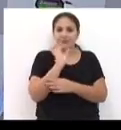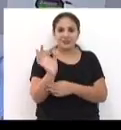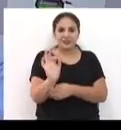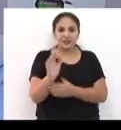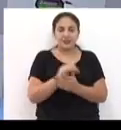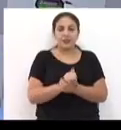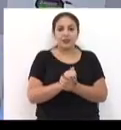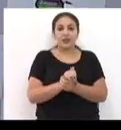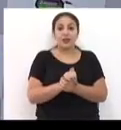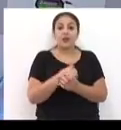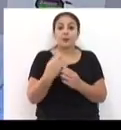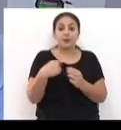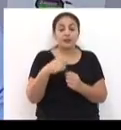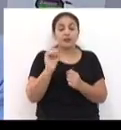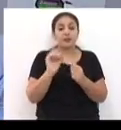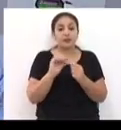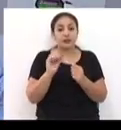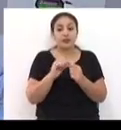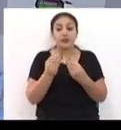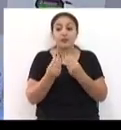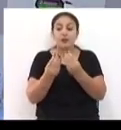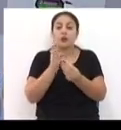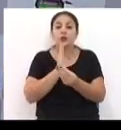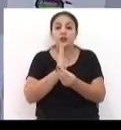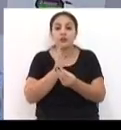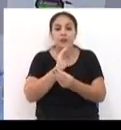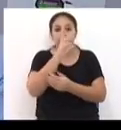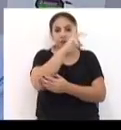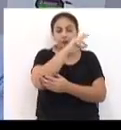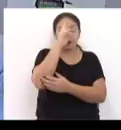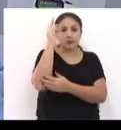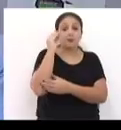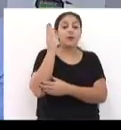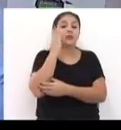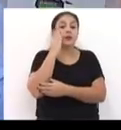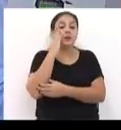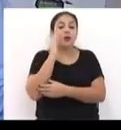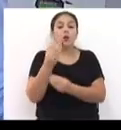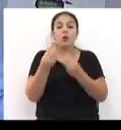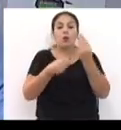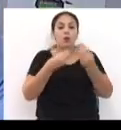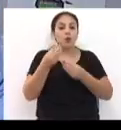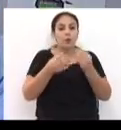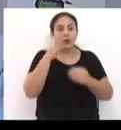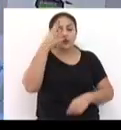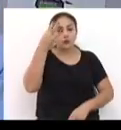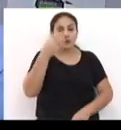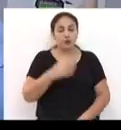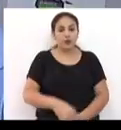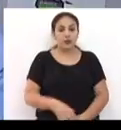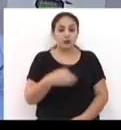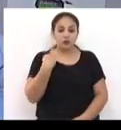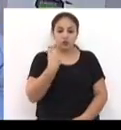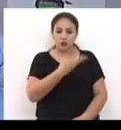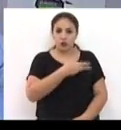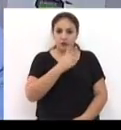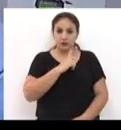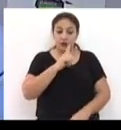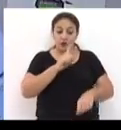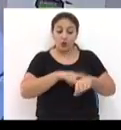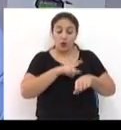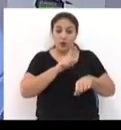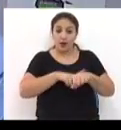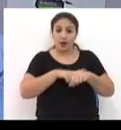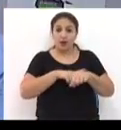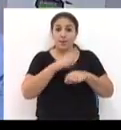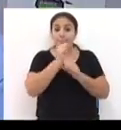mas pretendo fazer ou levar ao conhecimento do prefeito para nós saber qual é que é a solução, é nós ter o